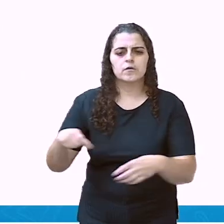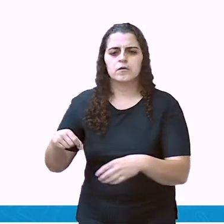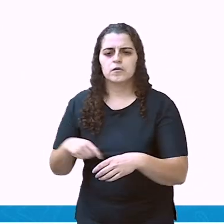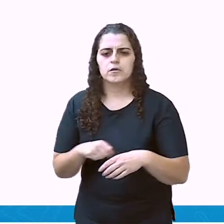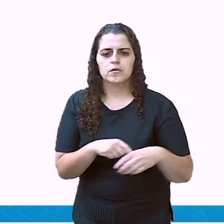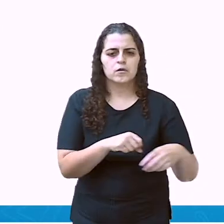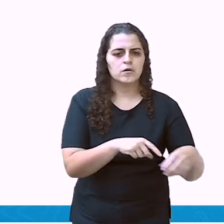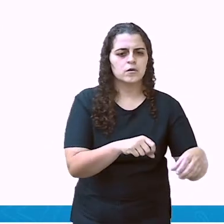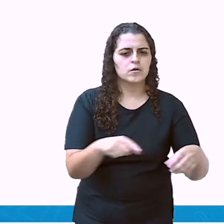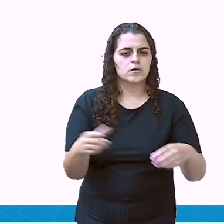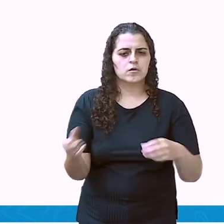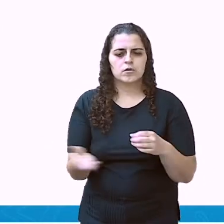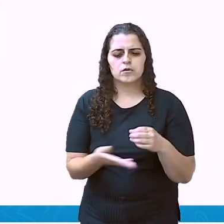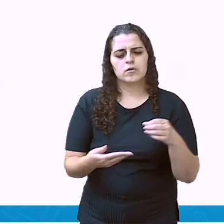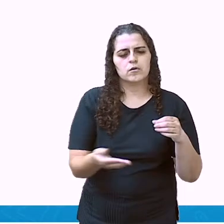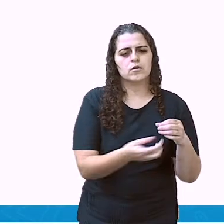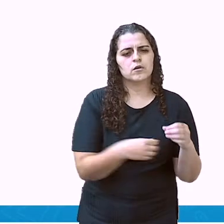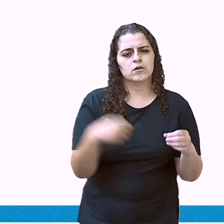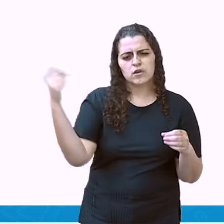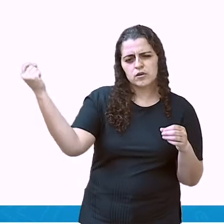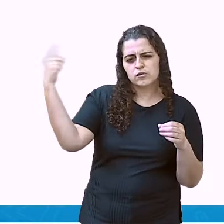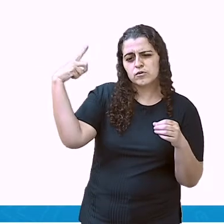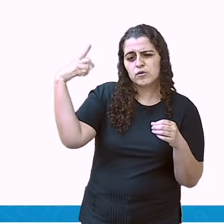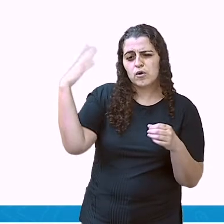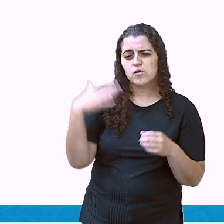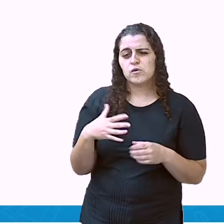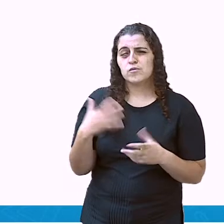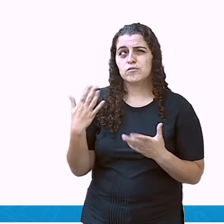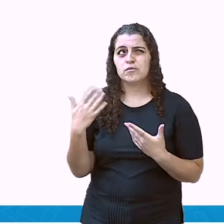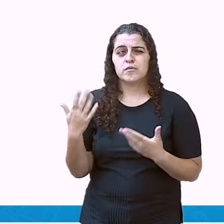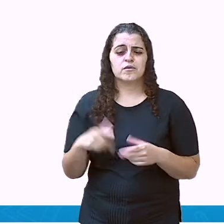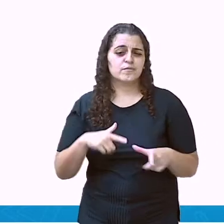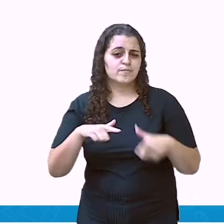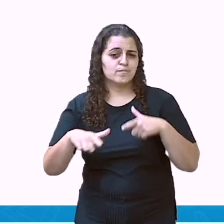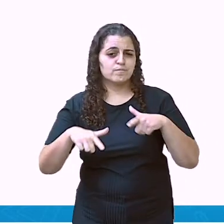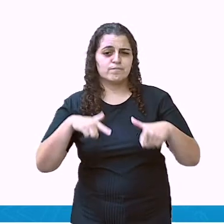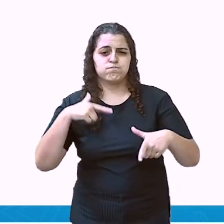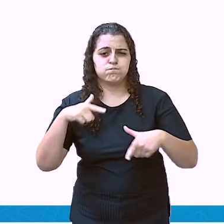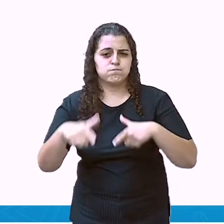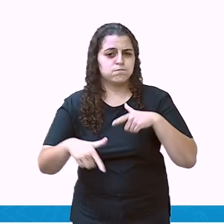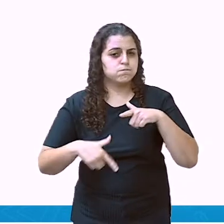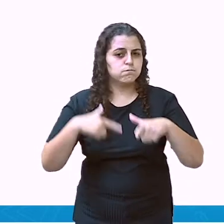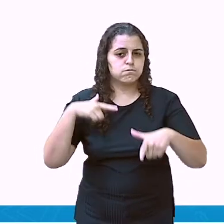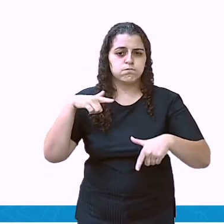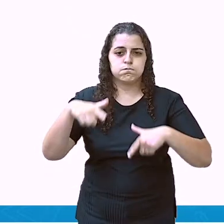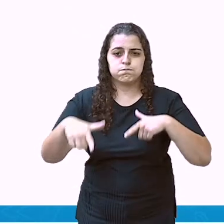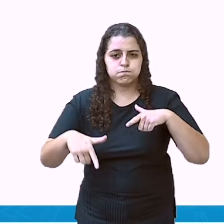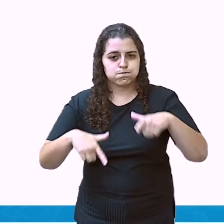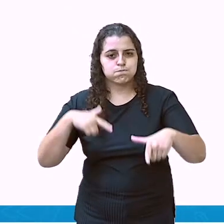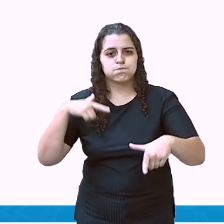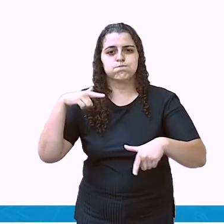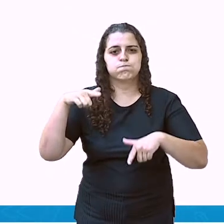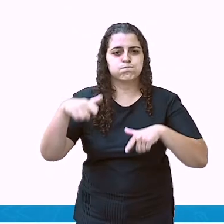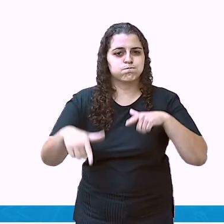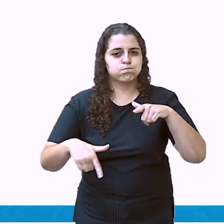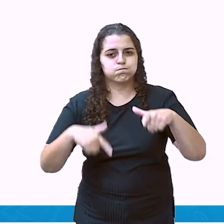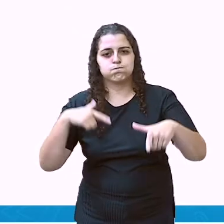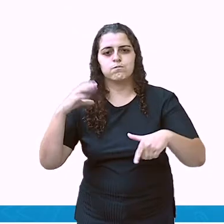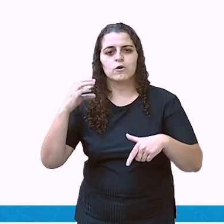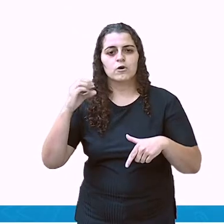no sol, colhendo. Eles trabalhavam principalmente nas lavouras